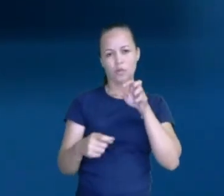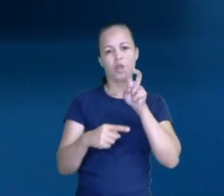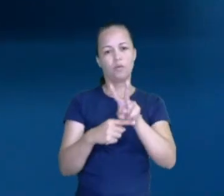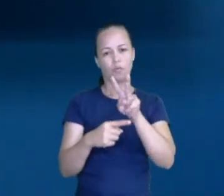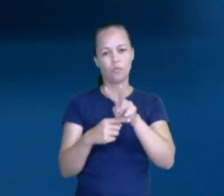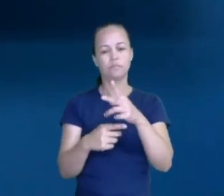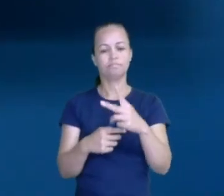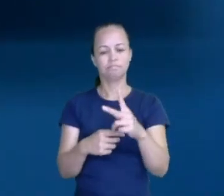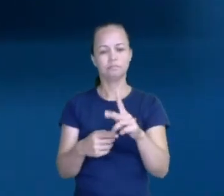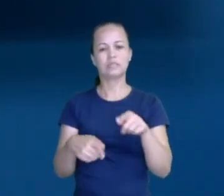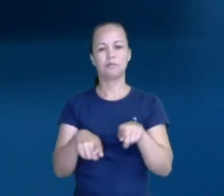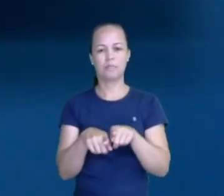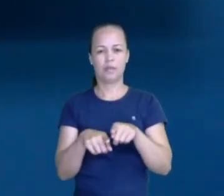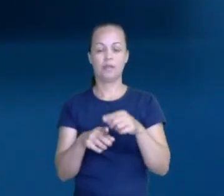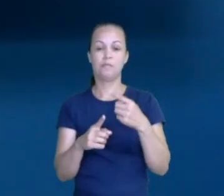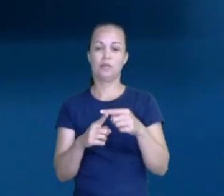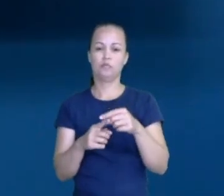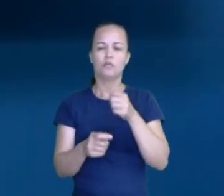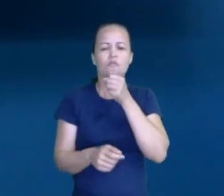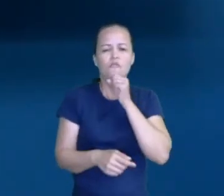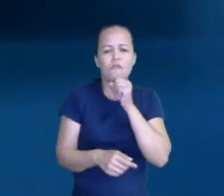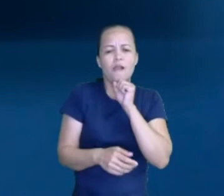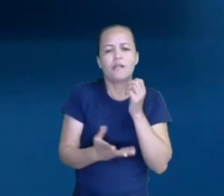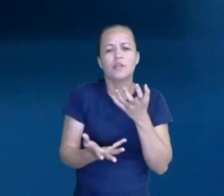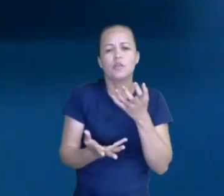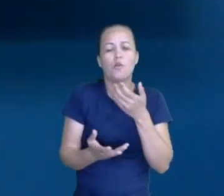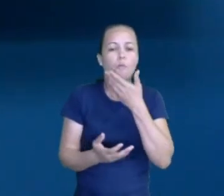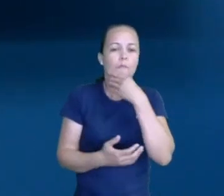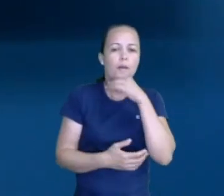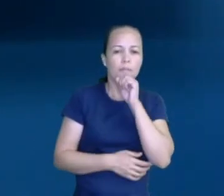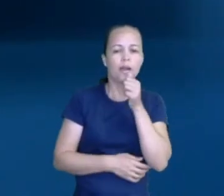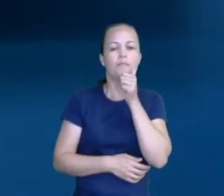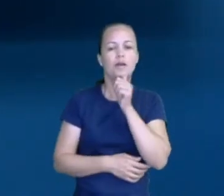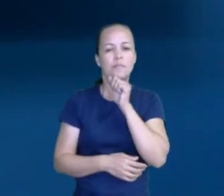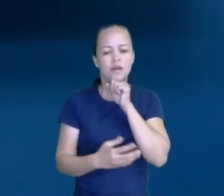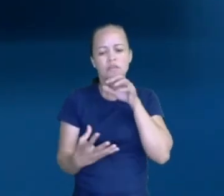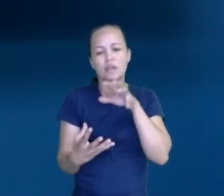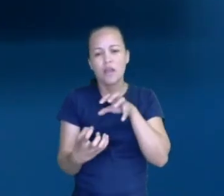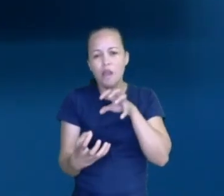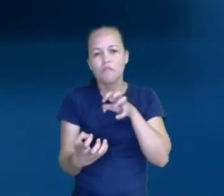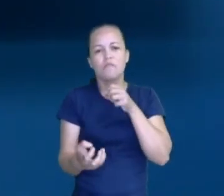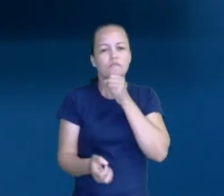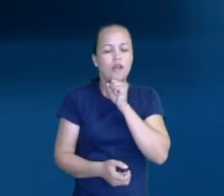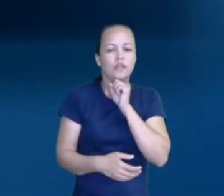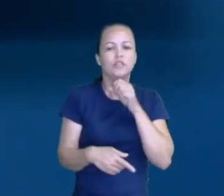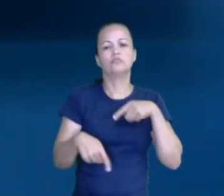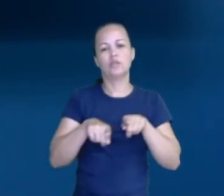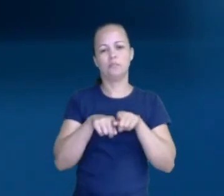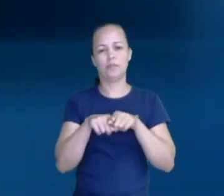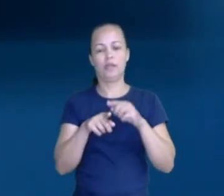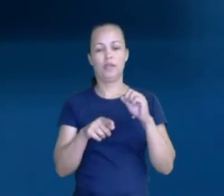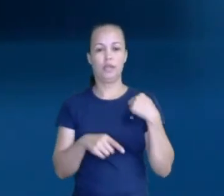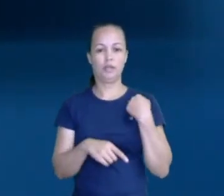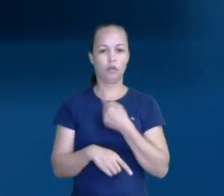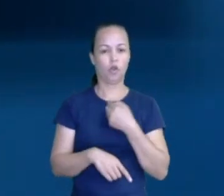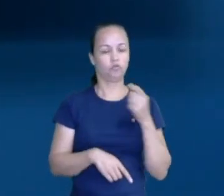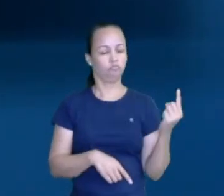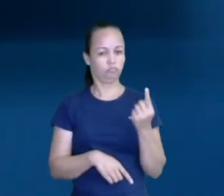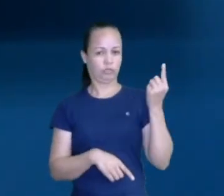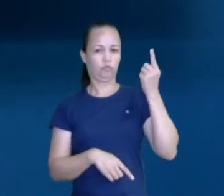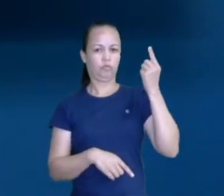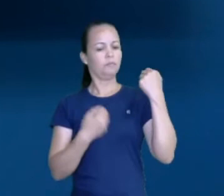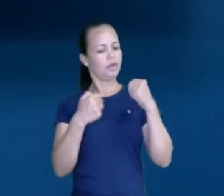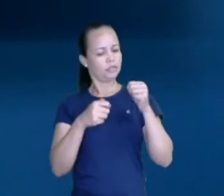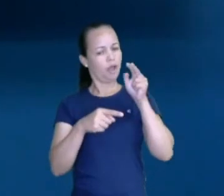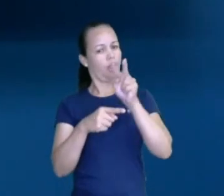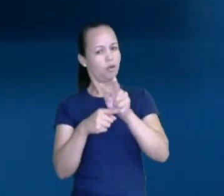deles, porque quando eles ficam velhinhos, nosso papai e nossa mamãe vai ficar velhinho, a gente vai ficar adulto e a gente vai precisar cuidar deles. Eles